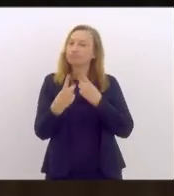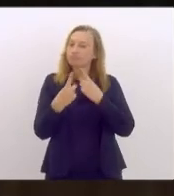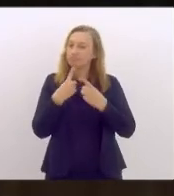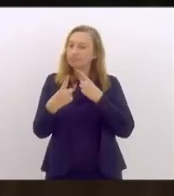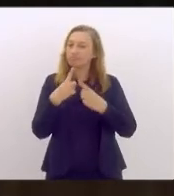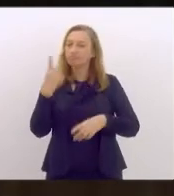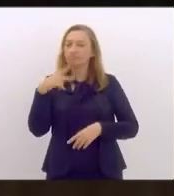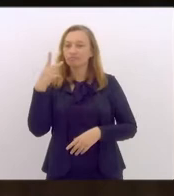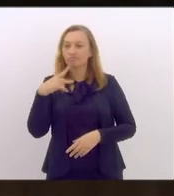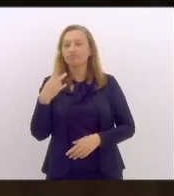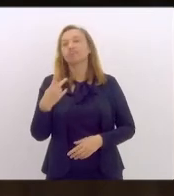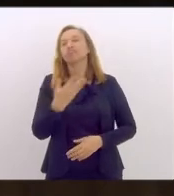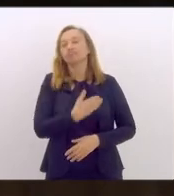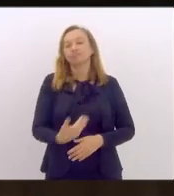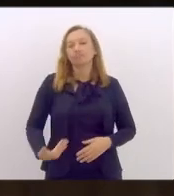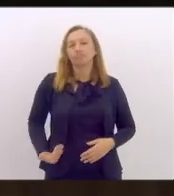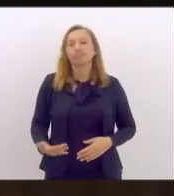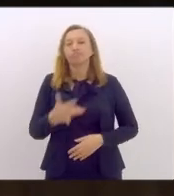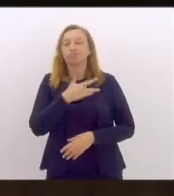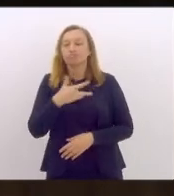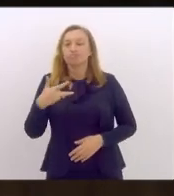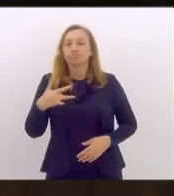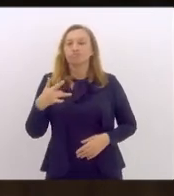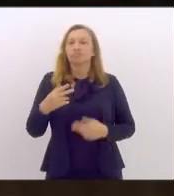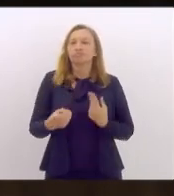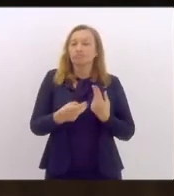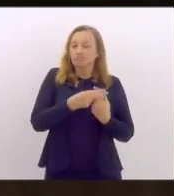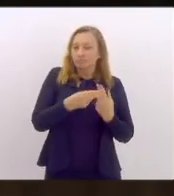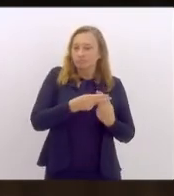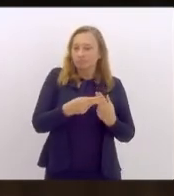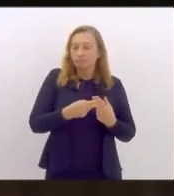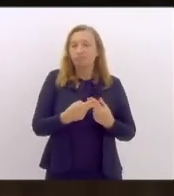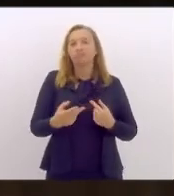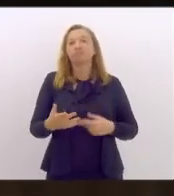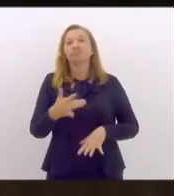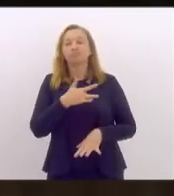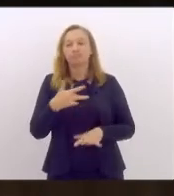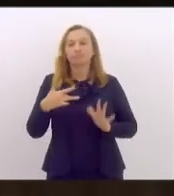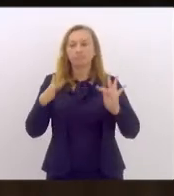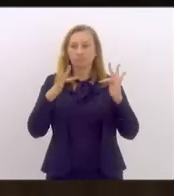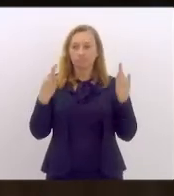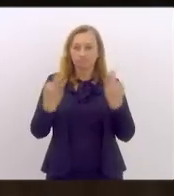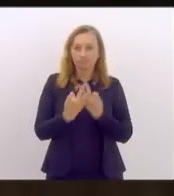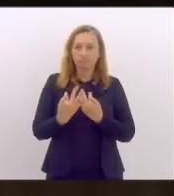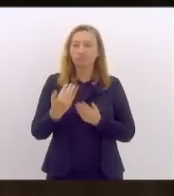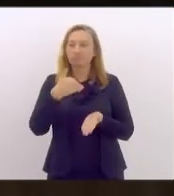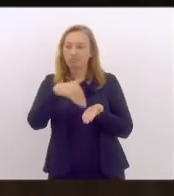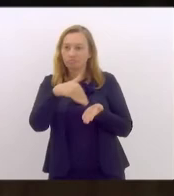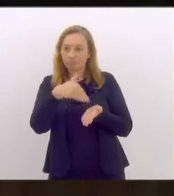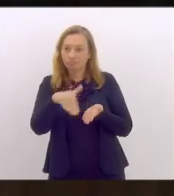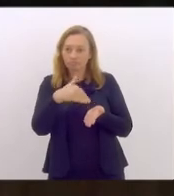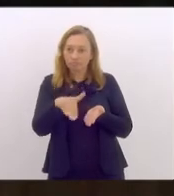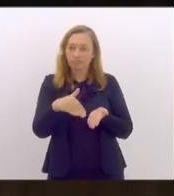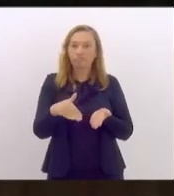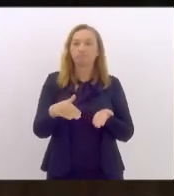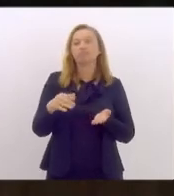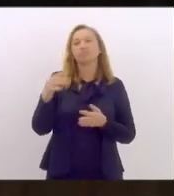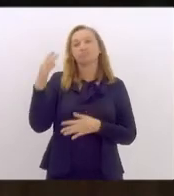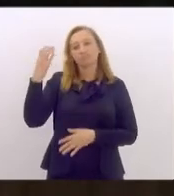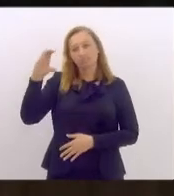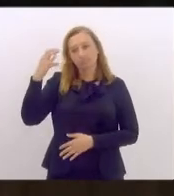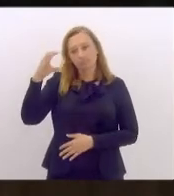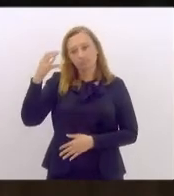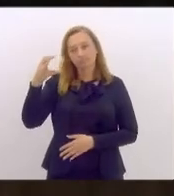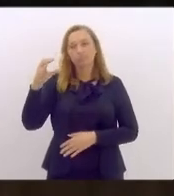políticas públicas de saúde como se trata de discutir o SUS programa de saúde da família Maria Célia foi secretário de saúde Niterói foi secretária executiva também